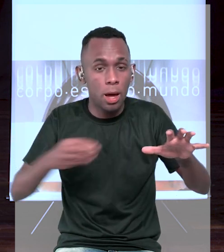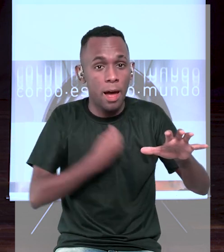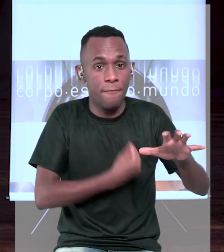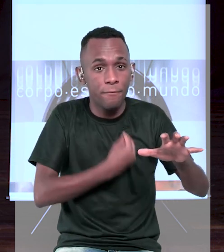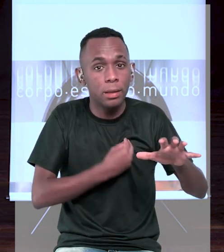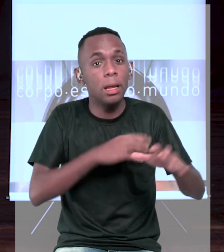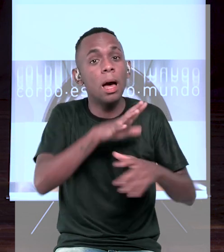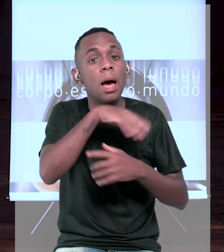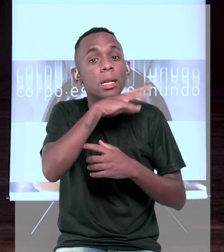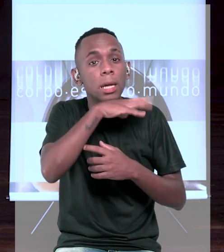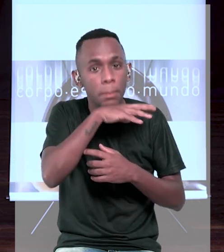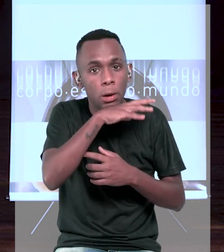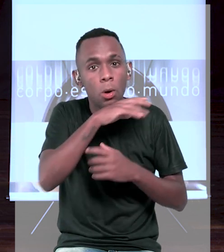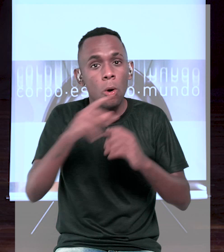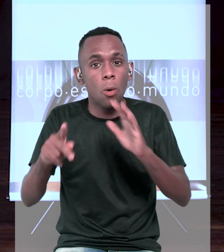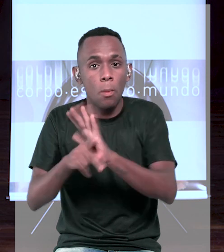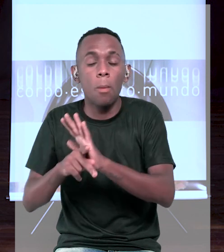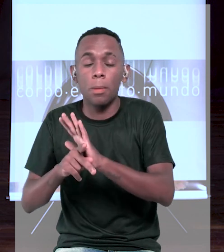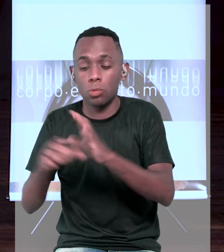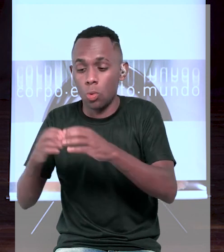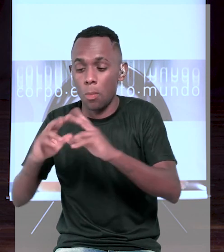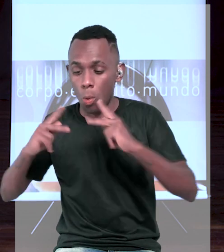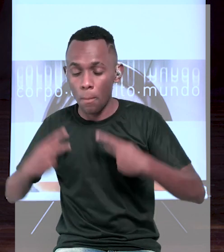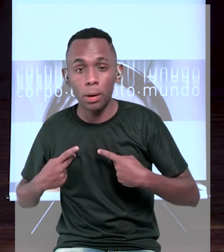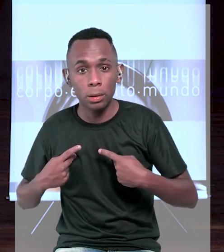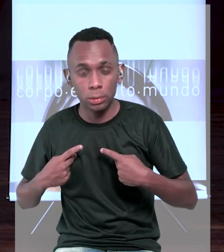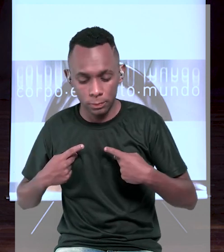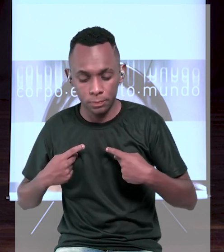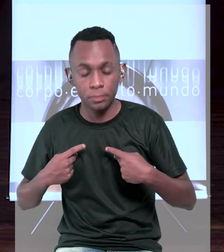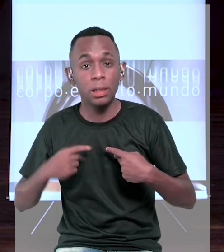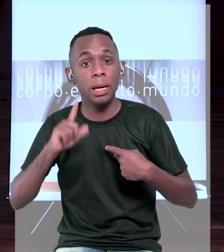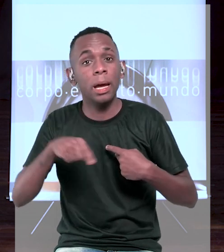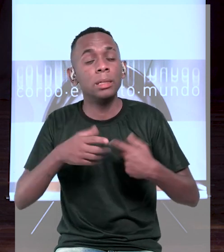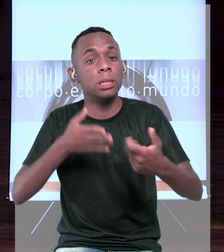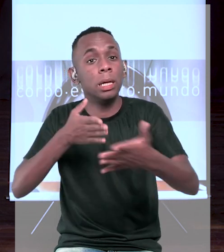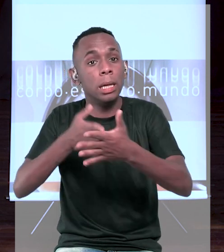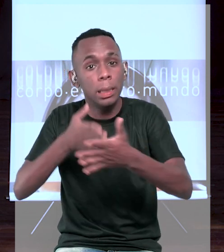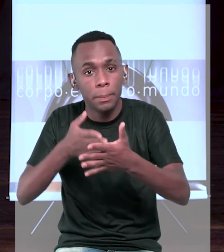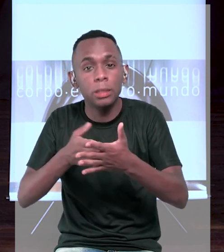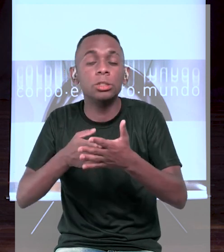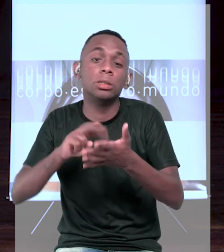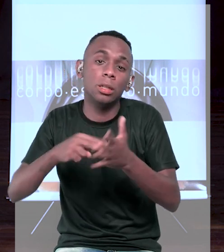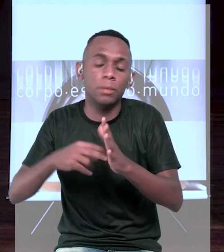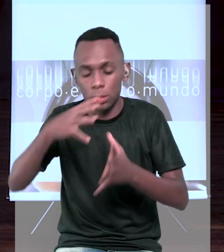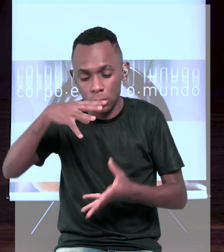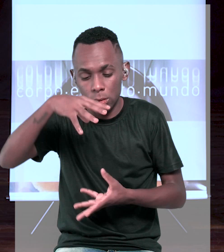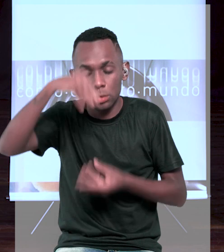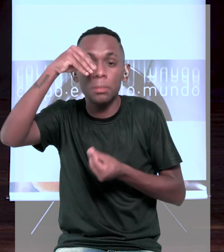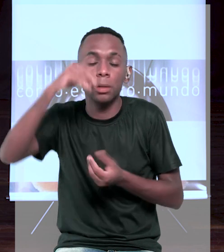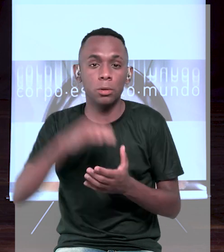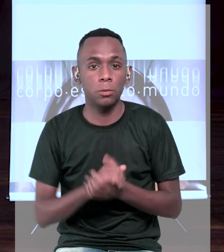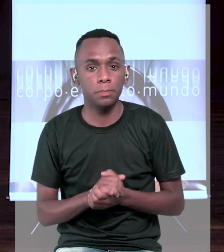animal do humano, essa fronteira se chama espírito.